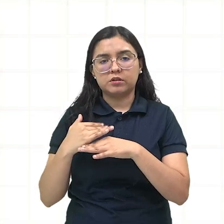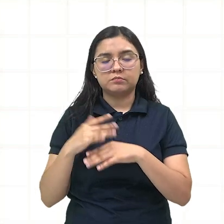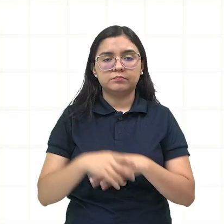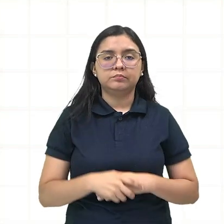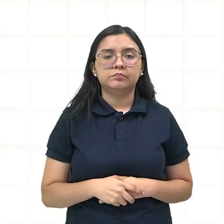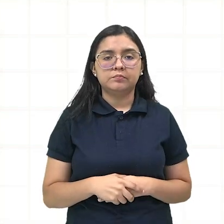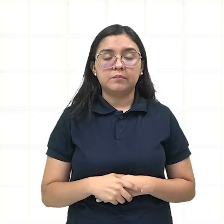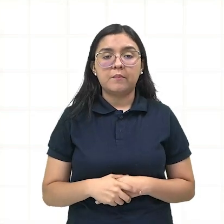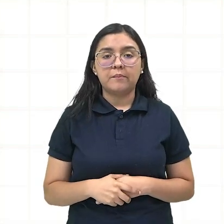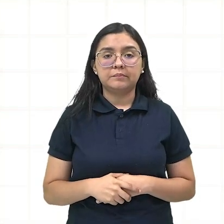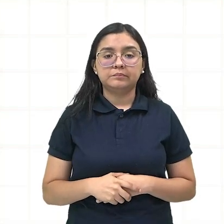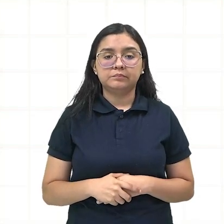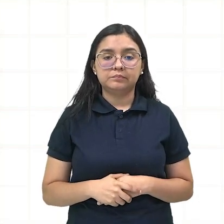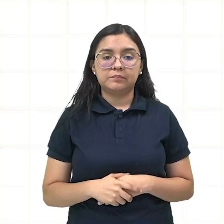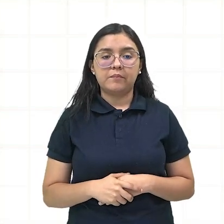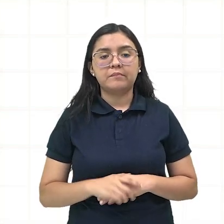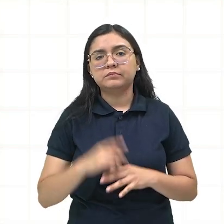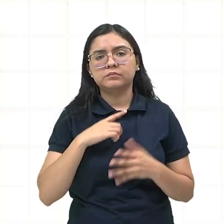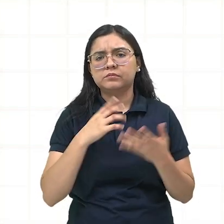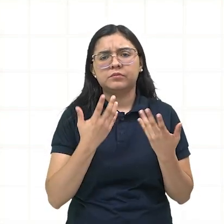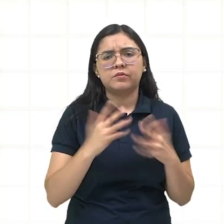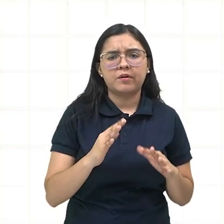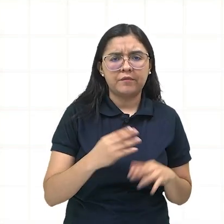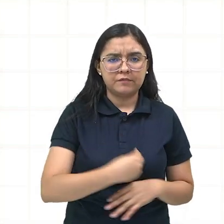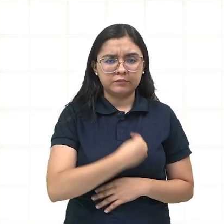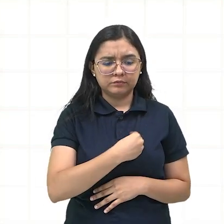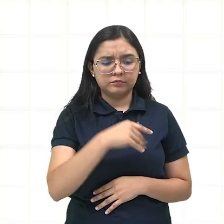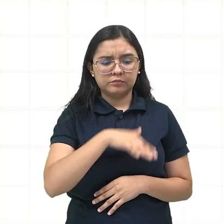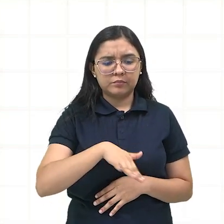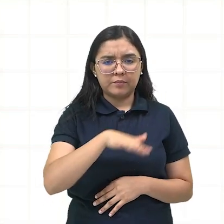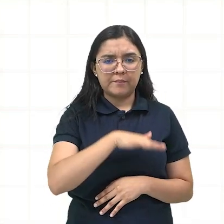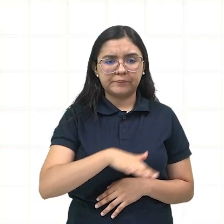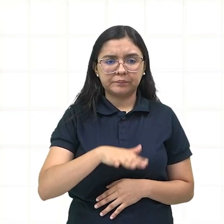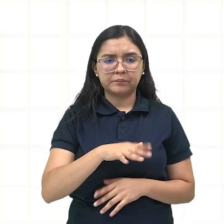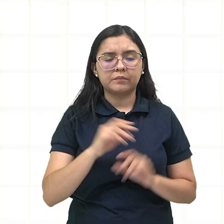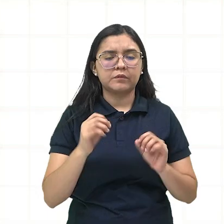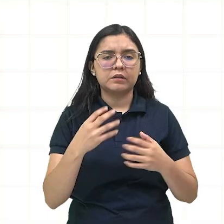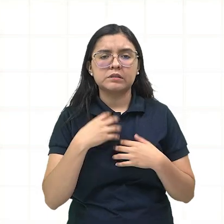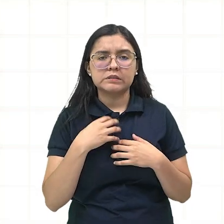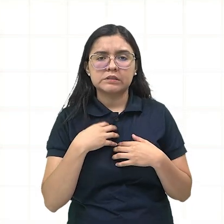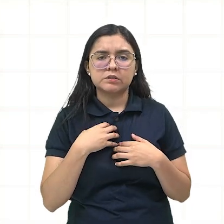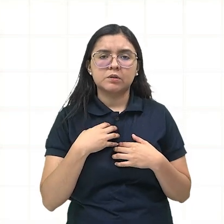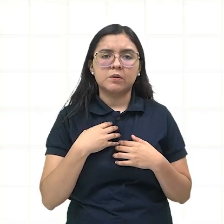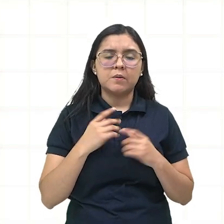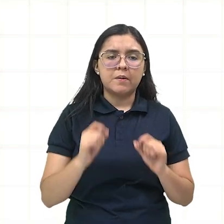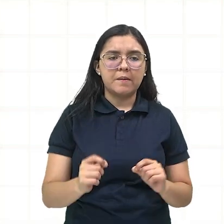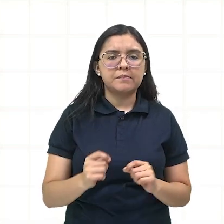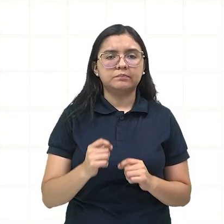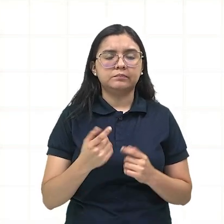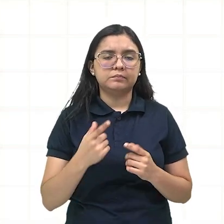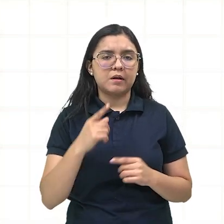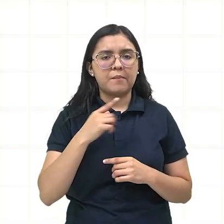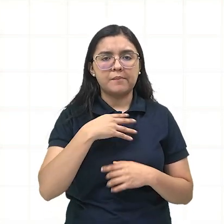fugir. Aquilo que a gente falou, né? Ninguém quer estar vivendo numa área onde a sensação de perigo é muito